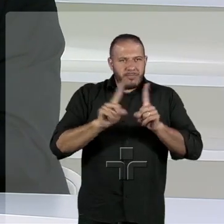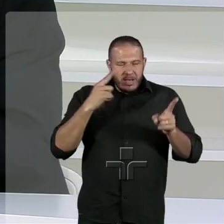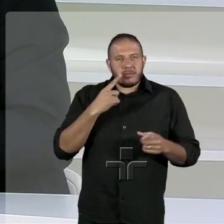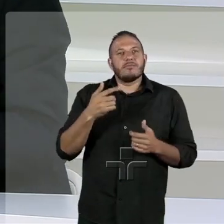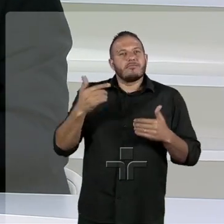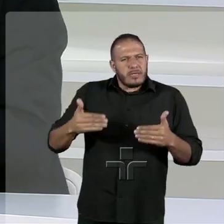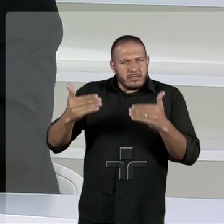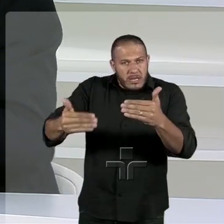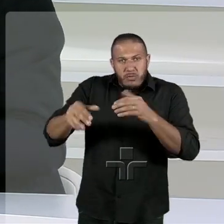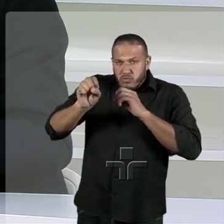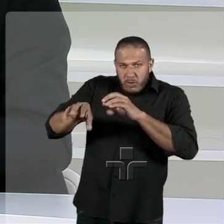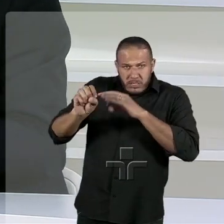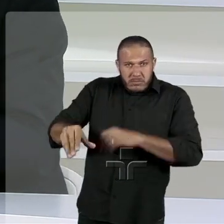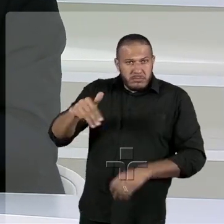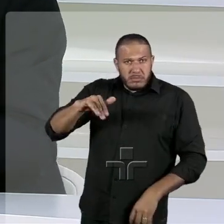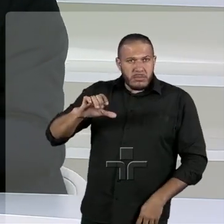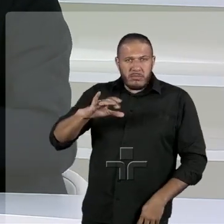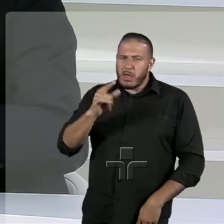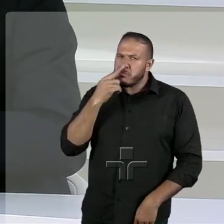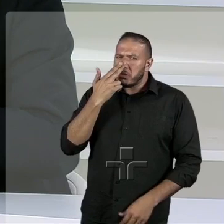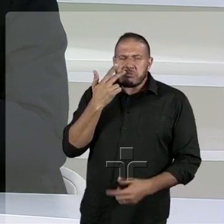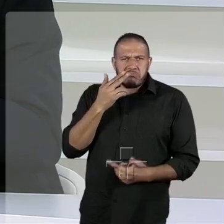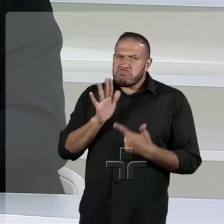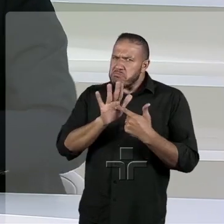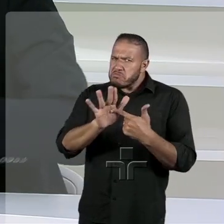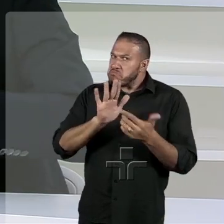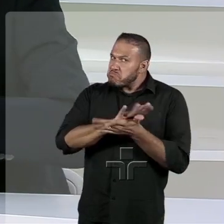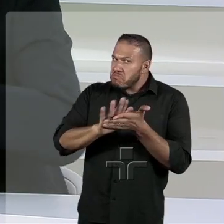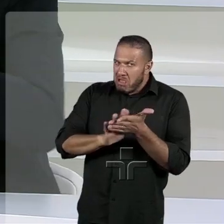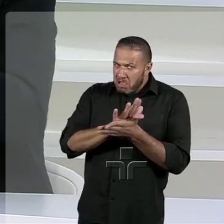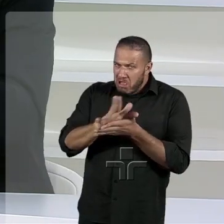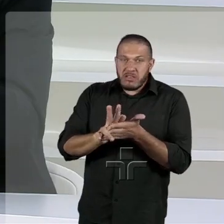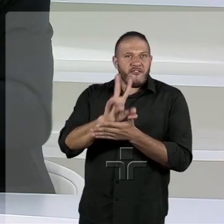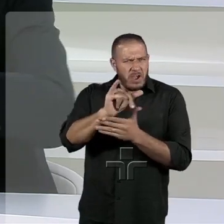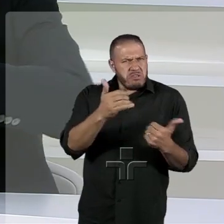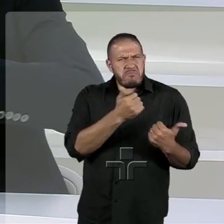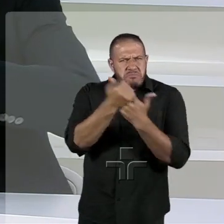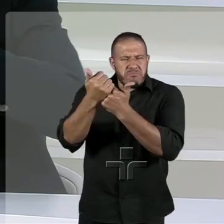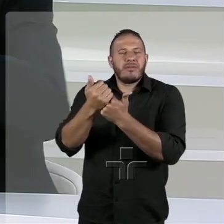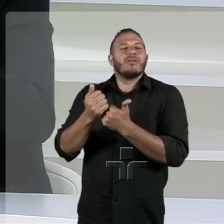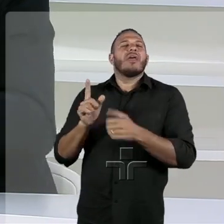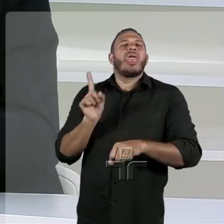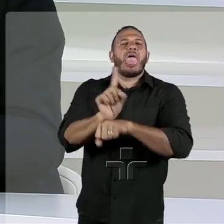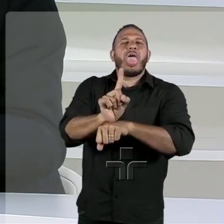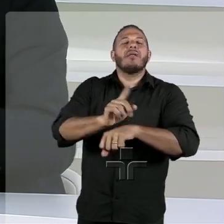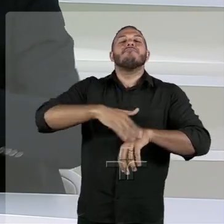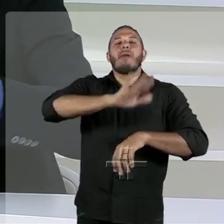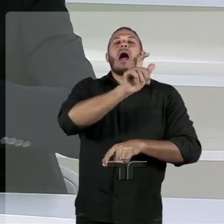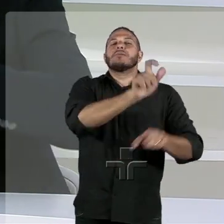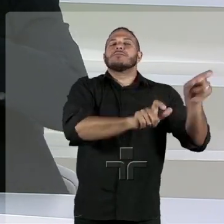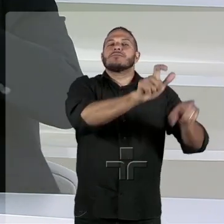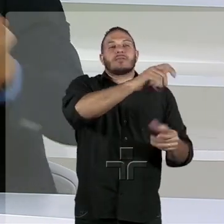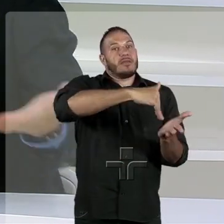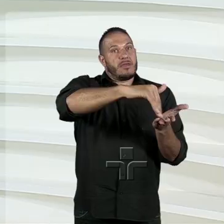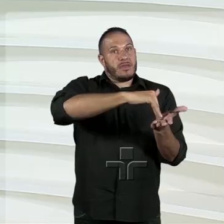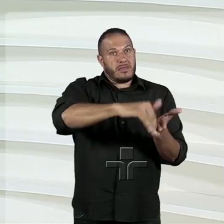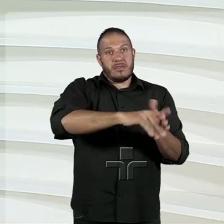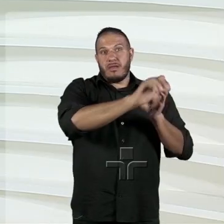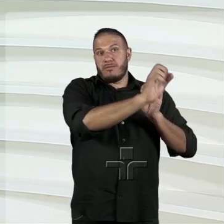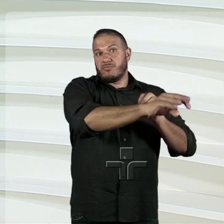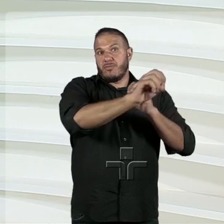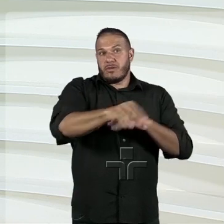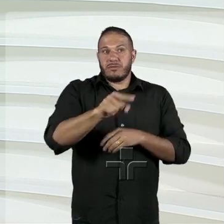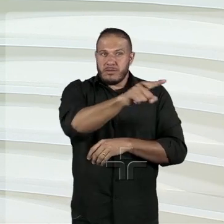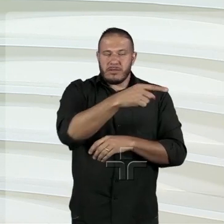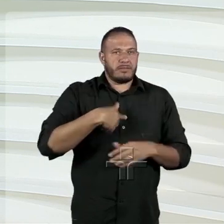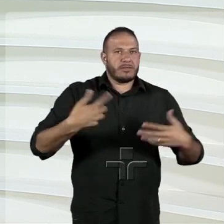Educação atual, por exemplo, não tem dado sinais de que vai apoiar tanto. O protagonismo está muito com os secretários de Educação, que estão tendo